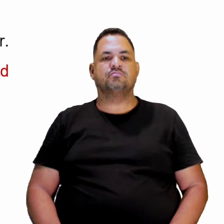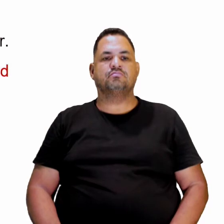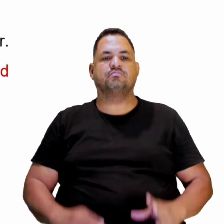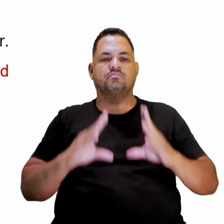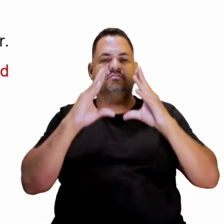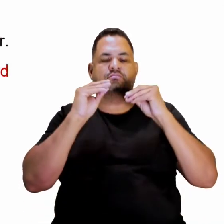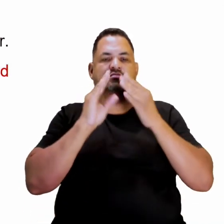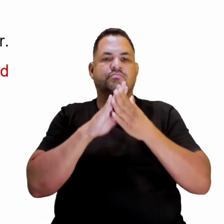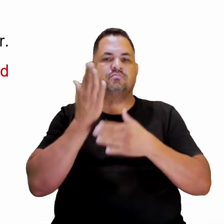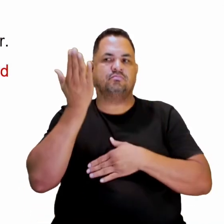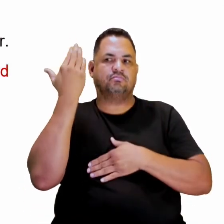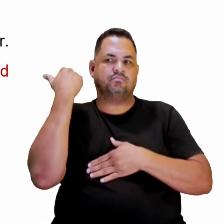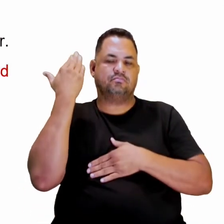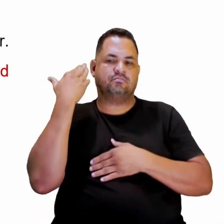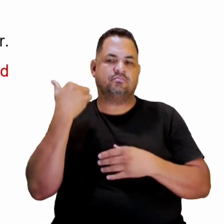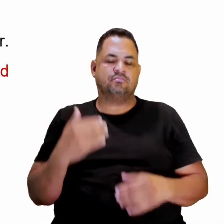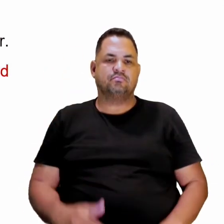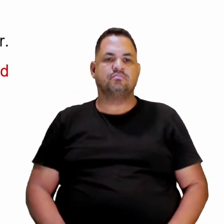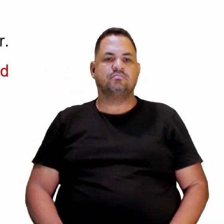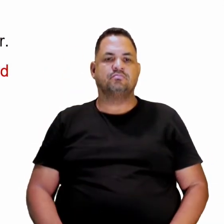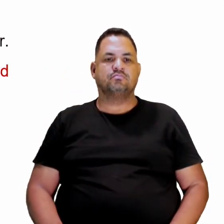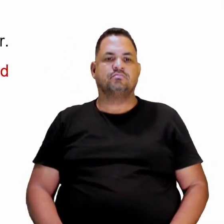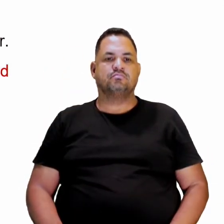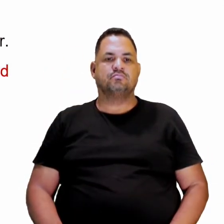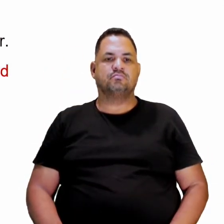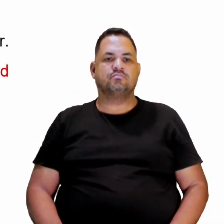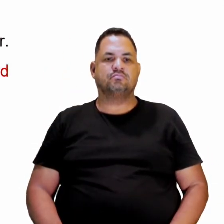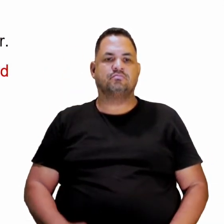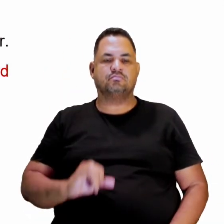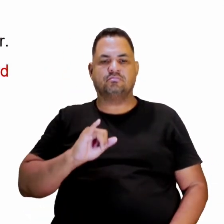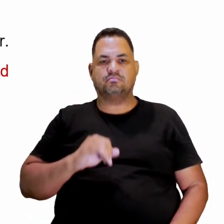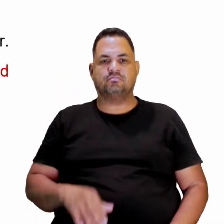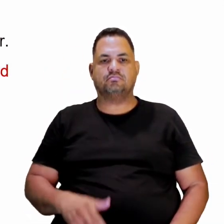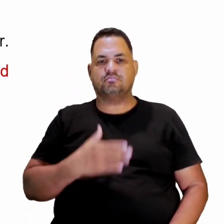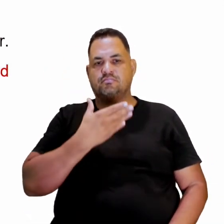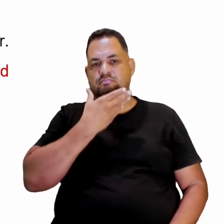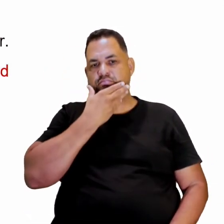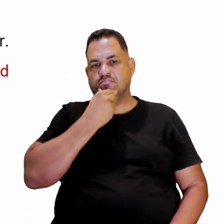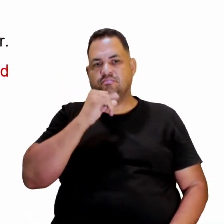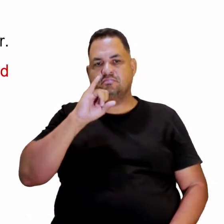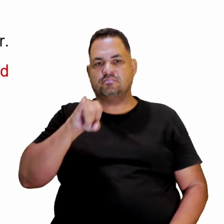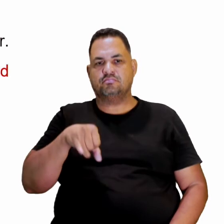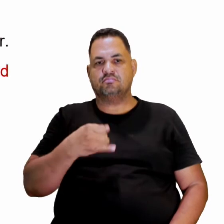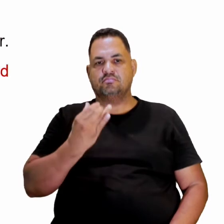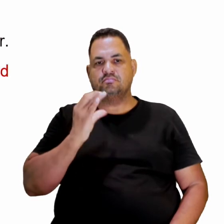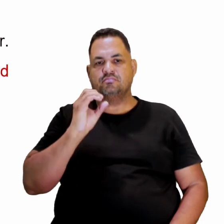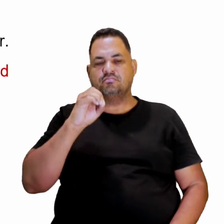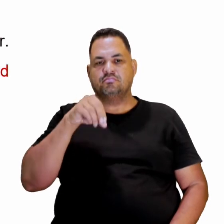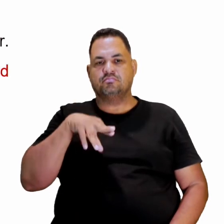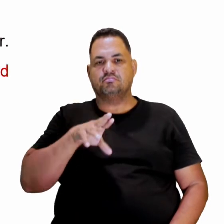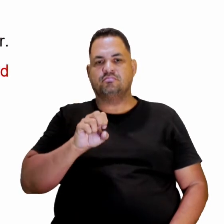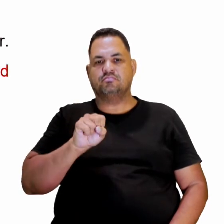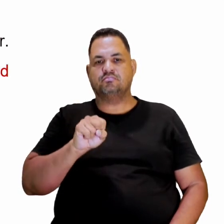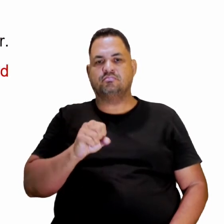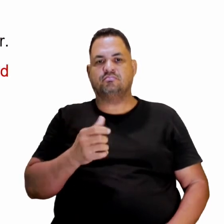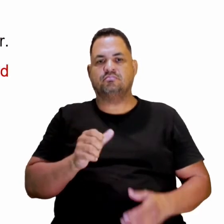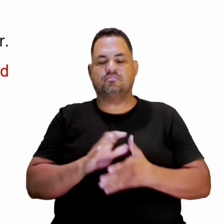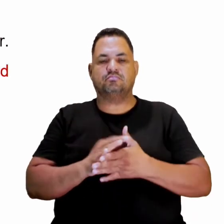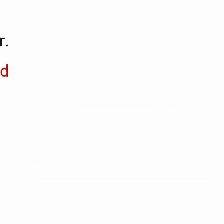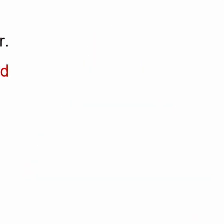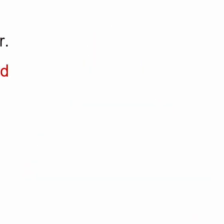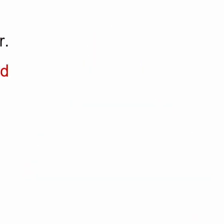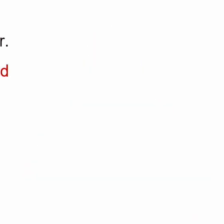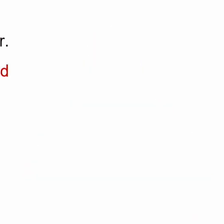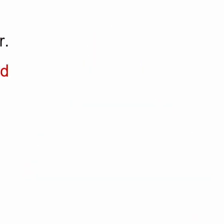passada, last Saturday, Mr. Jones walked. Então o verbo walk passou para cá com o quê?